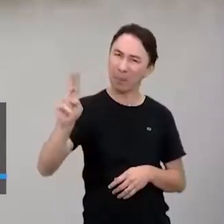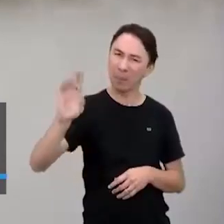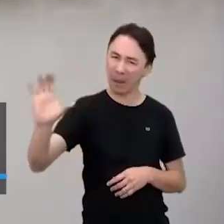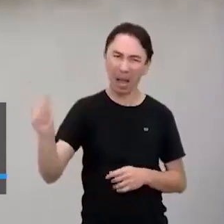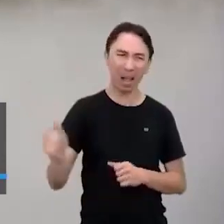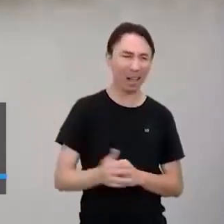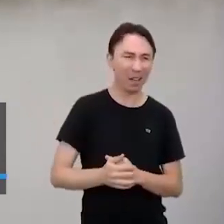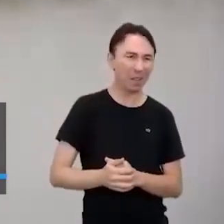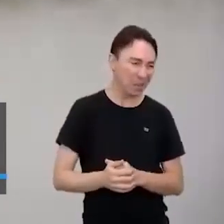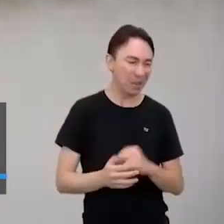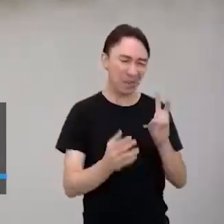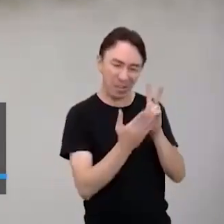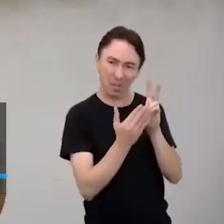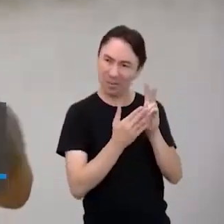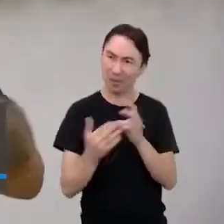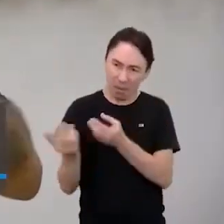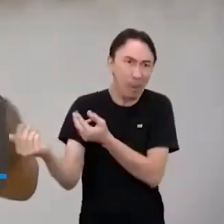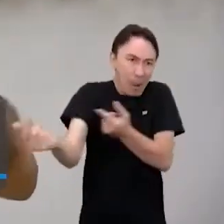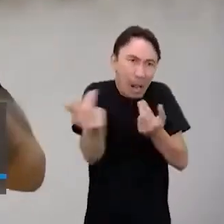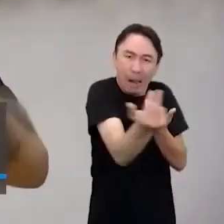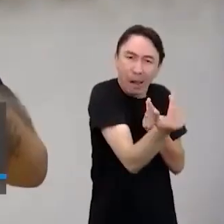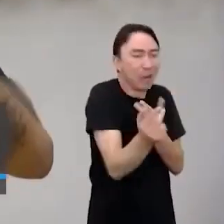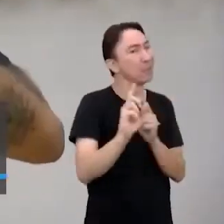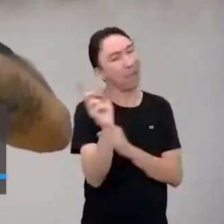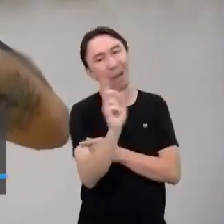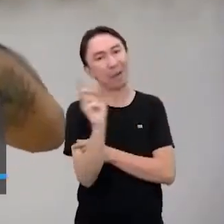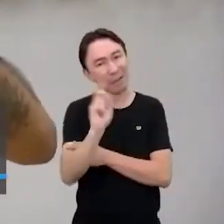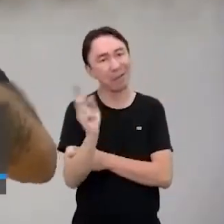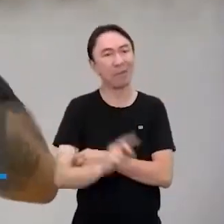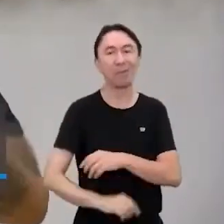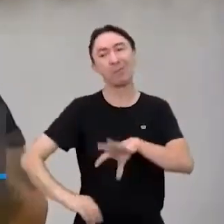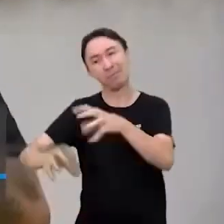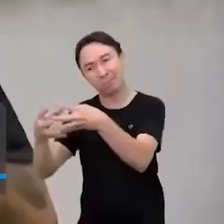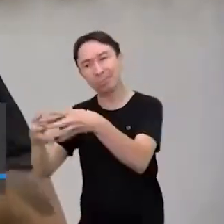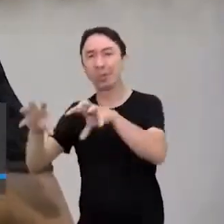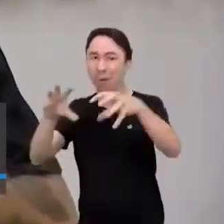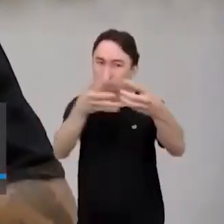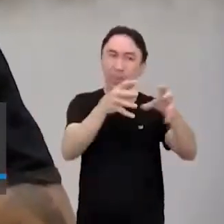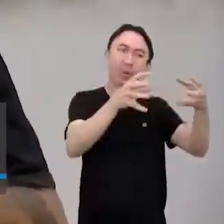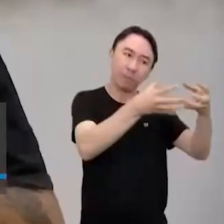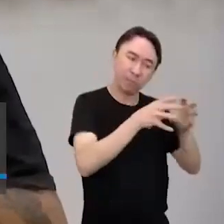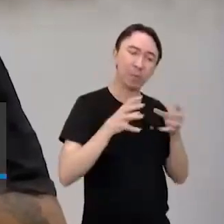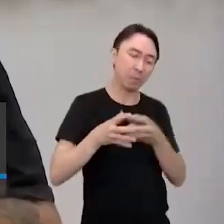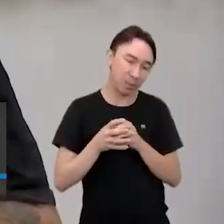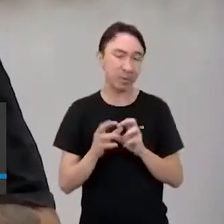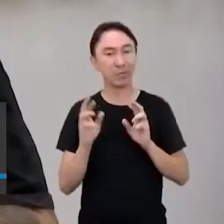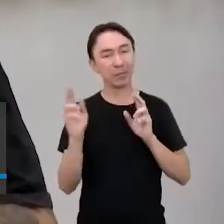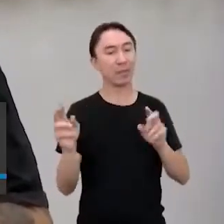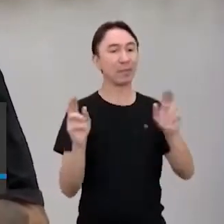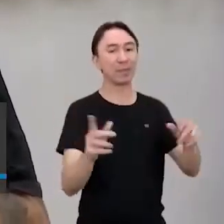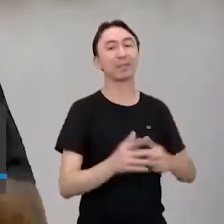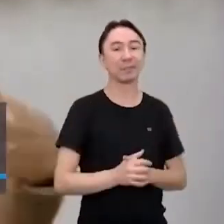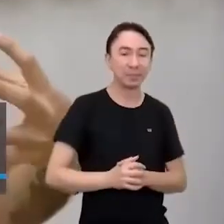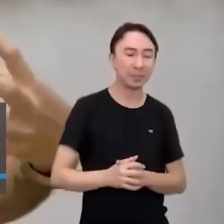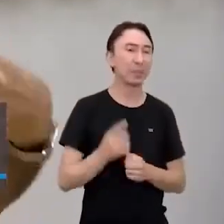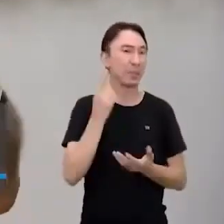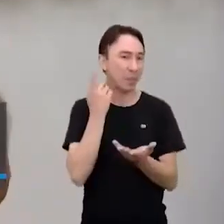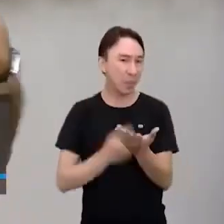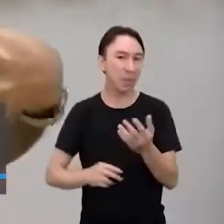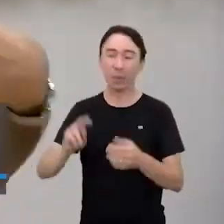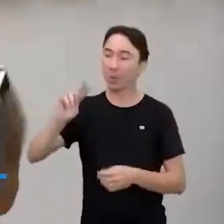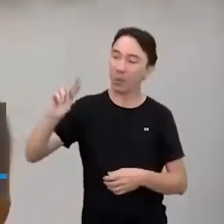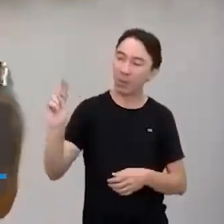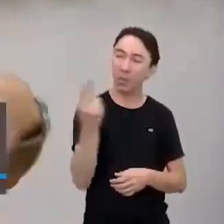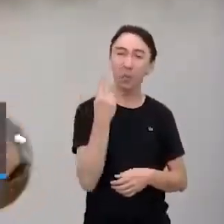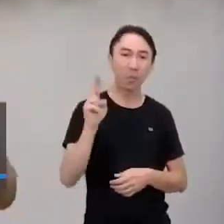indígena. Não, tem diferenças e o uca-uca ele tem uma característica que você tem um animal que fica nas costas assim dos dois